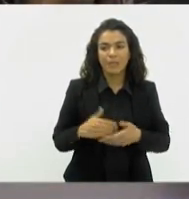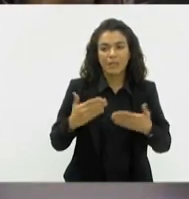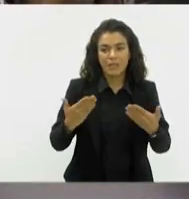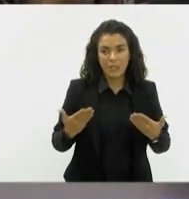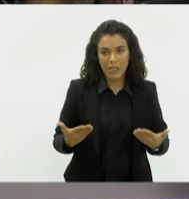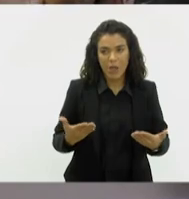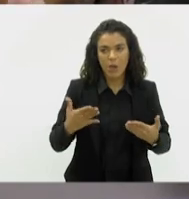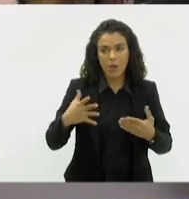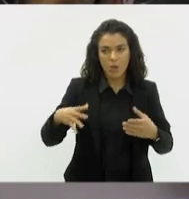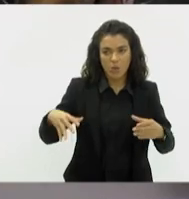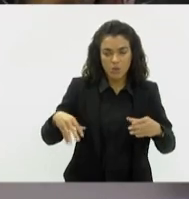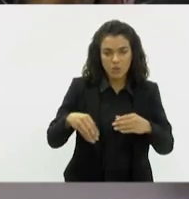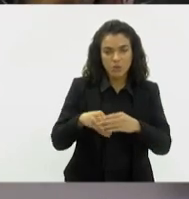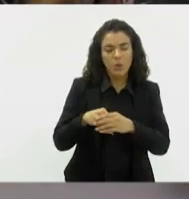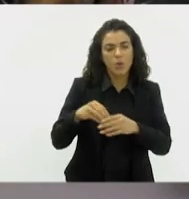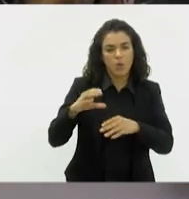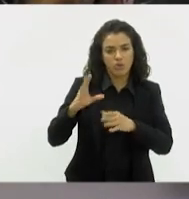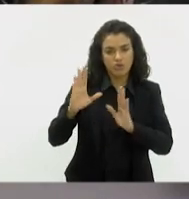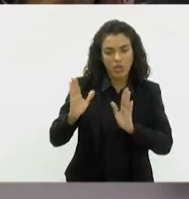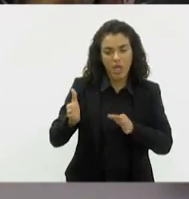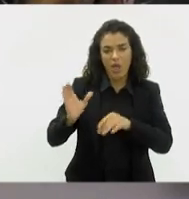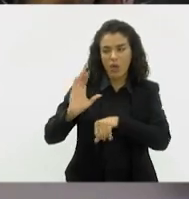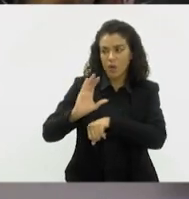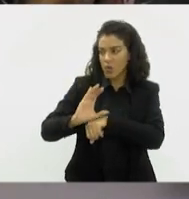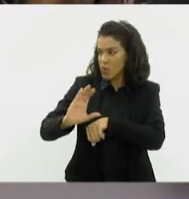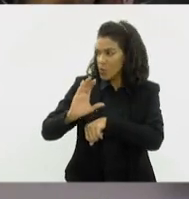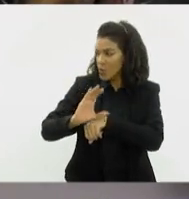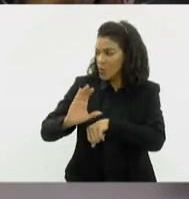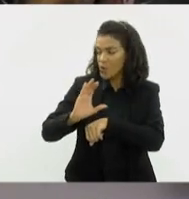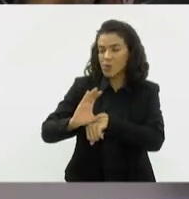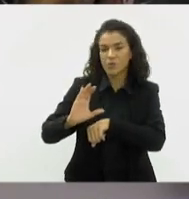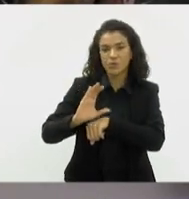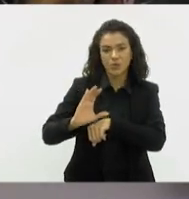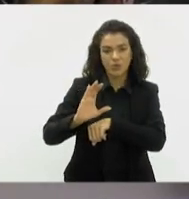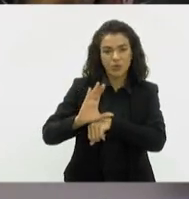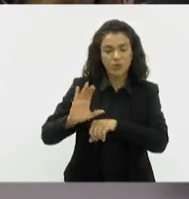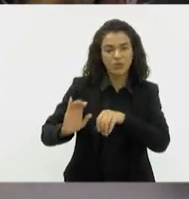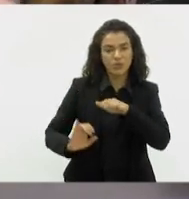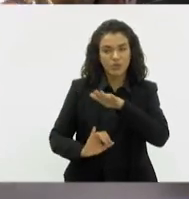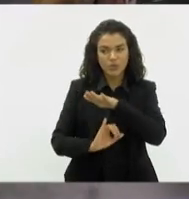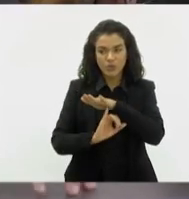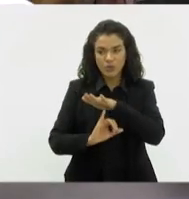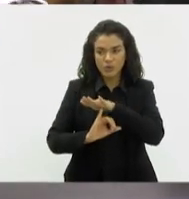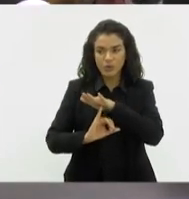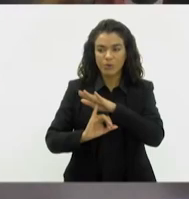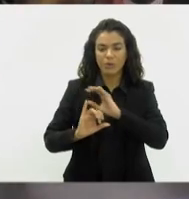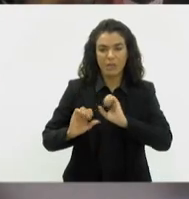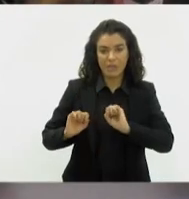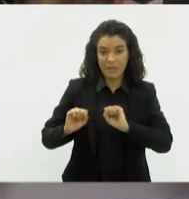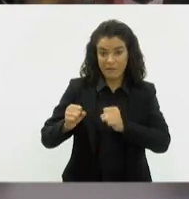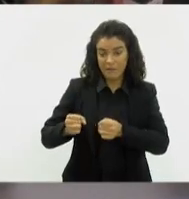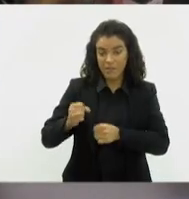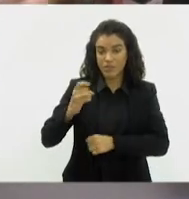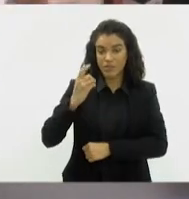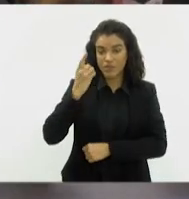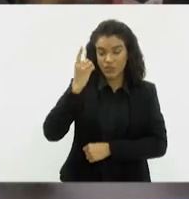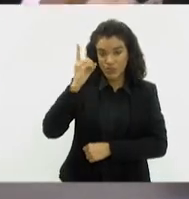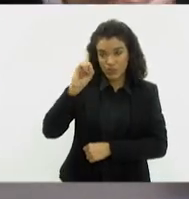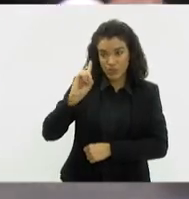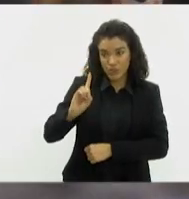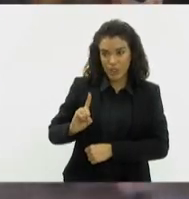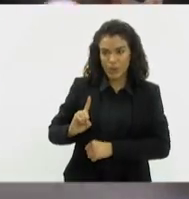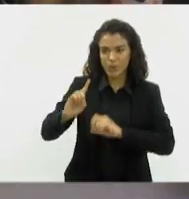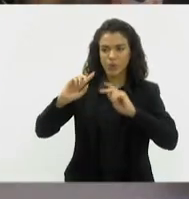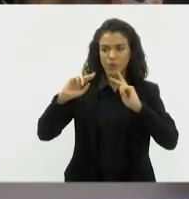faz parte, o senhor fez curso, o senhor está em instituições que defendem as questões de direitos humanos, da